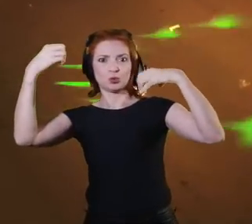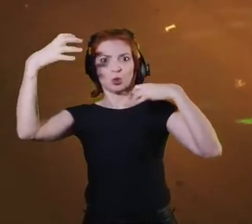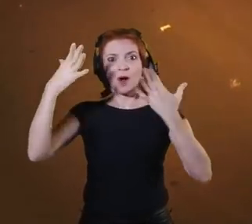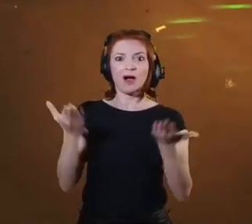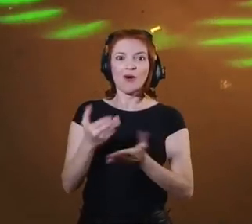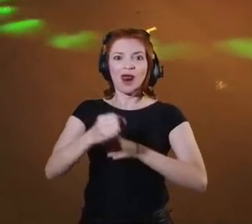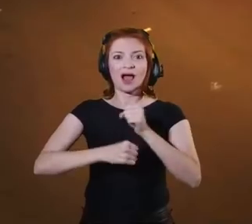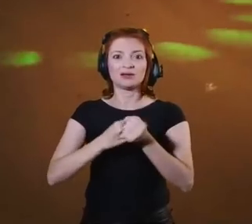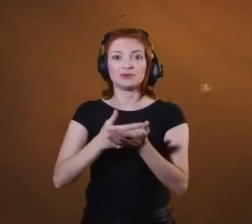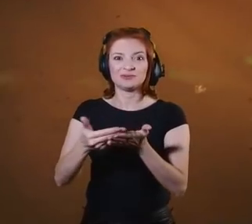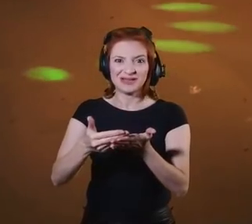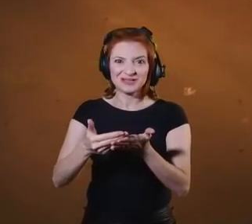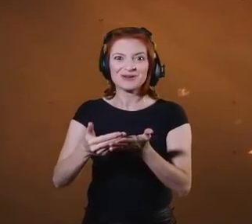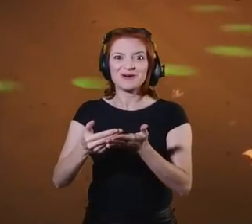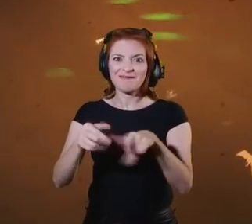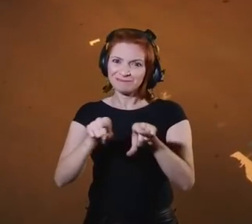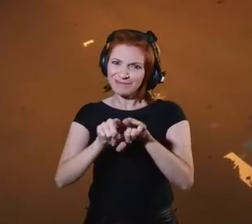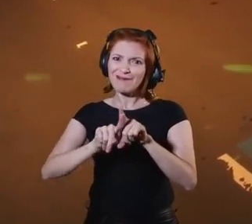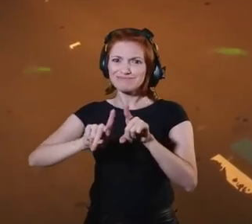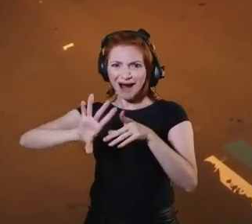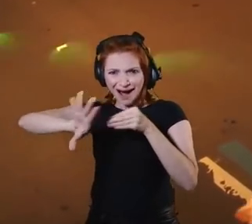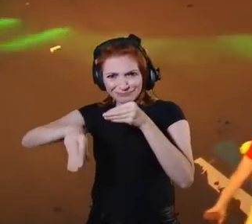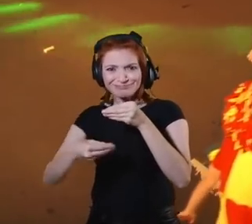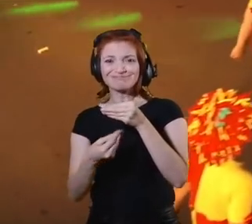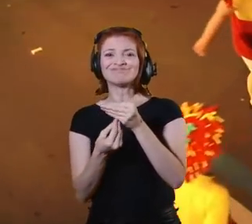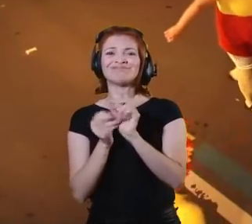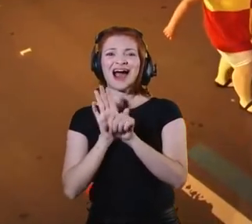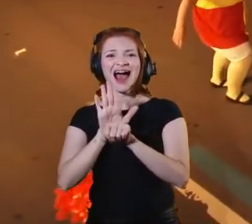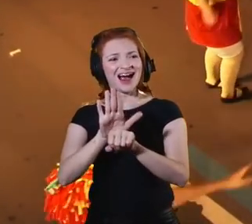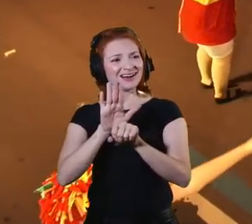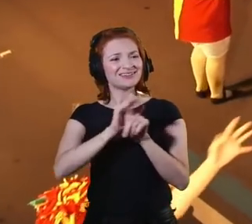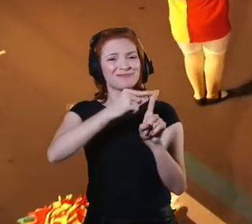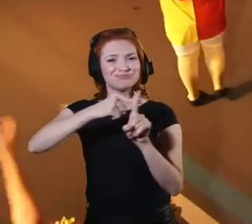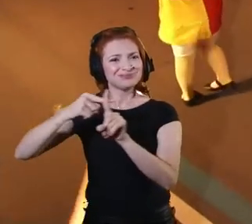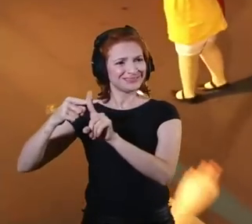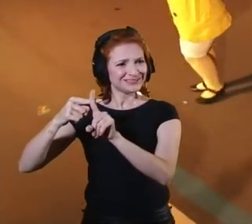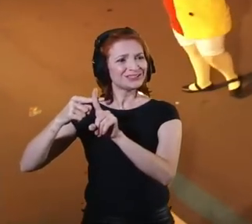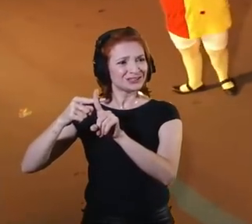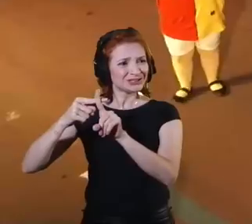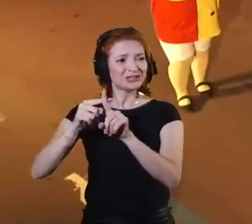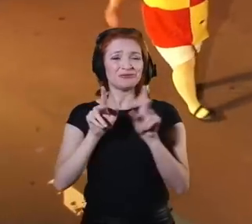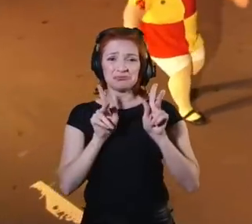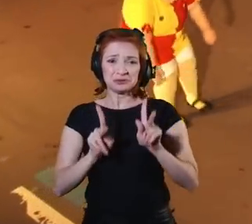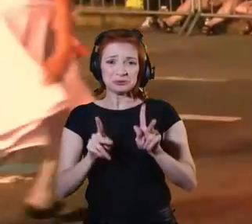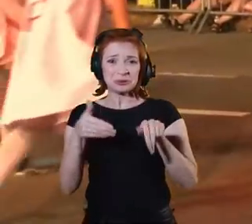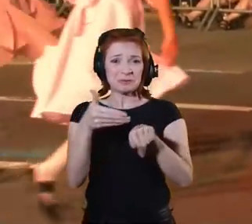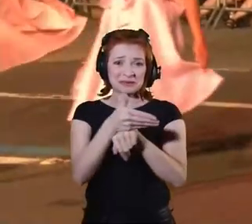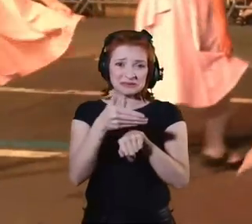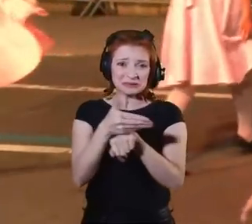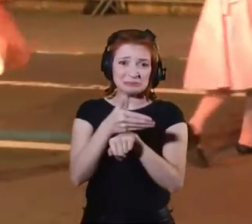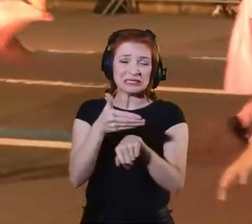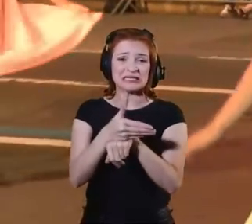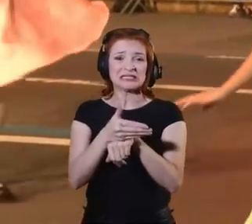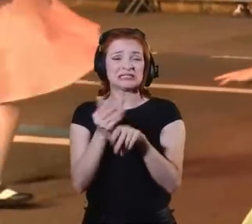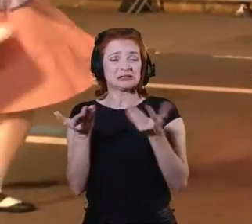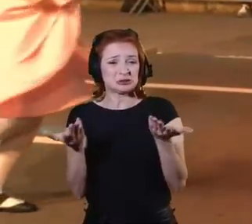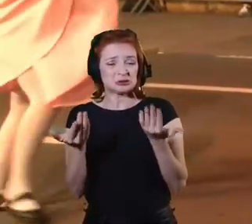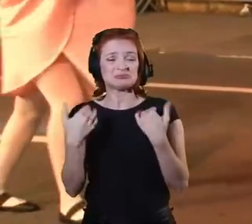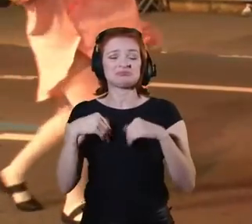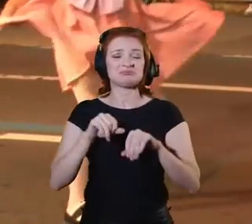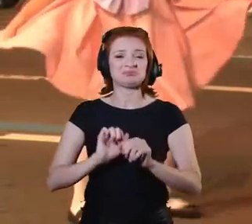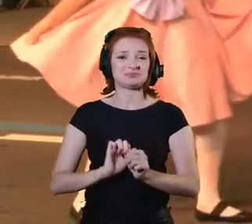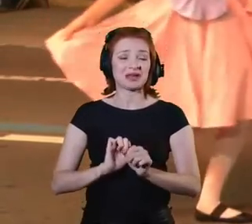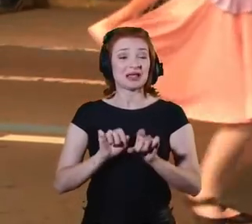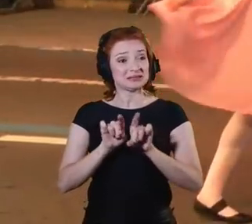uma inovação, também vem acrescentar junto, claro, a todas as pessoas que estão fazendo parte, né? Desfilando, participando e